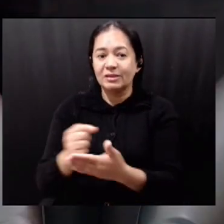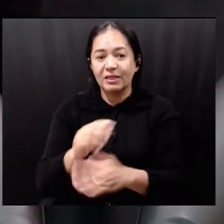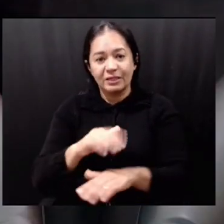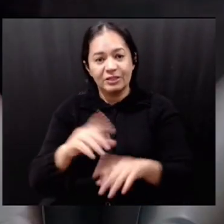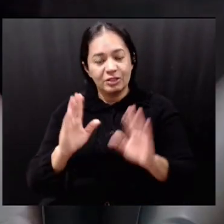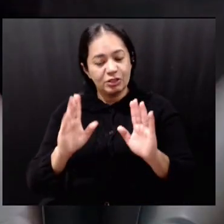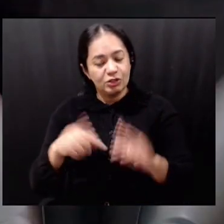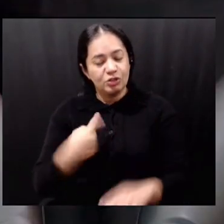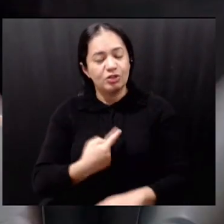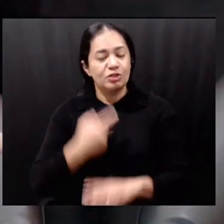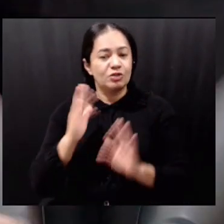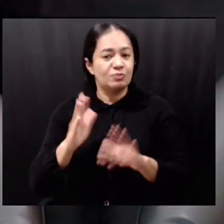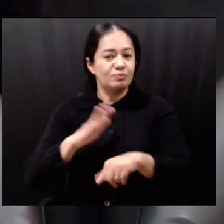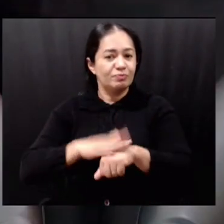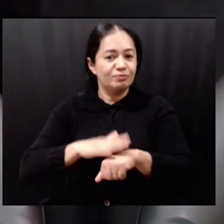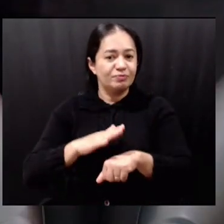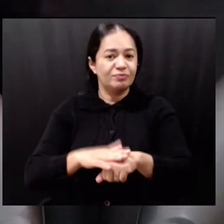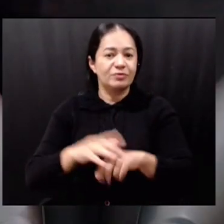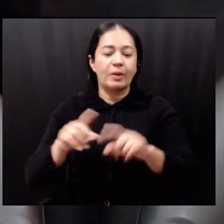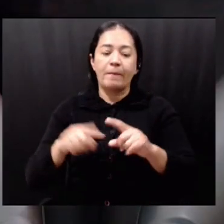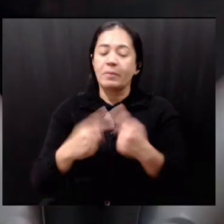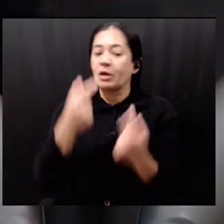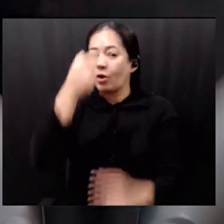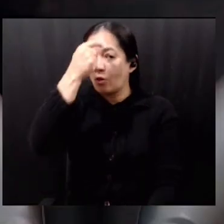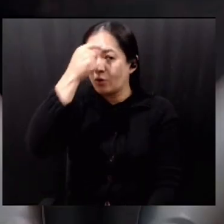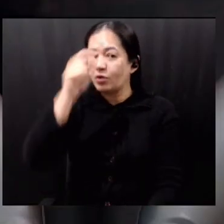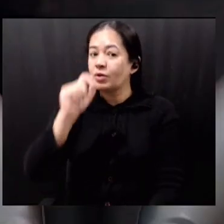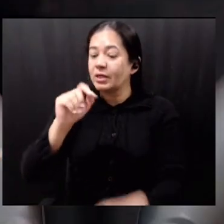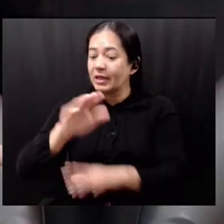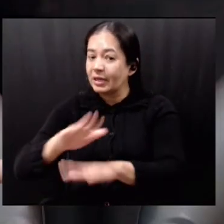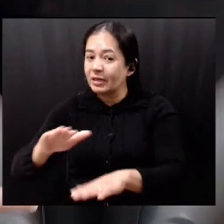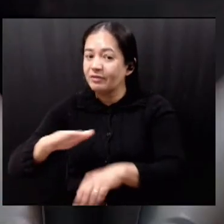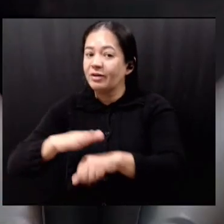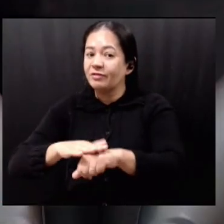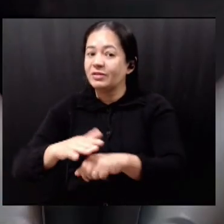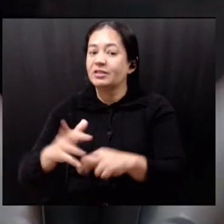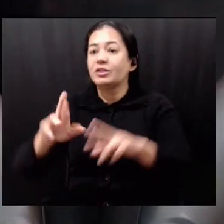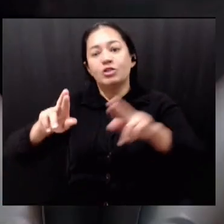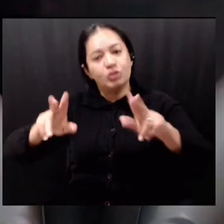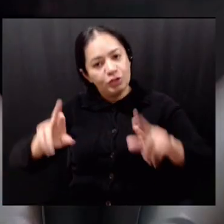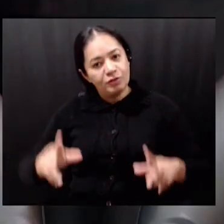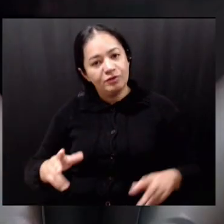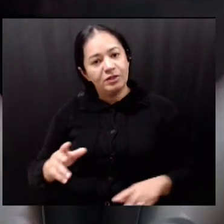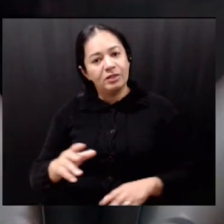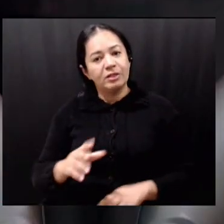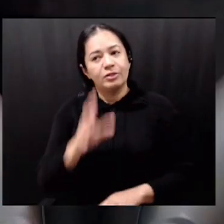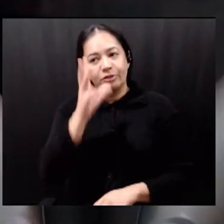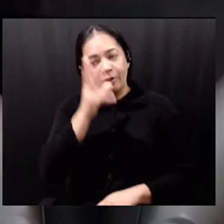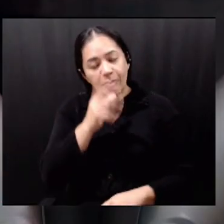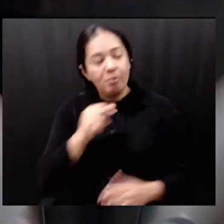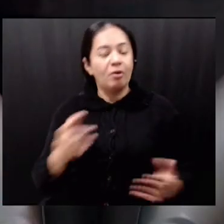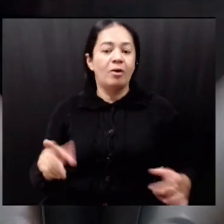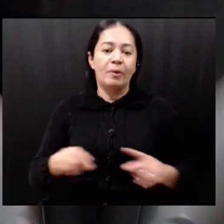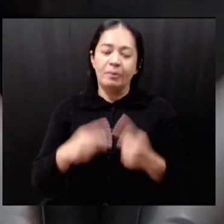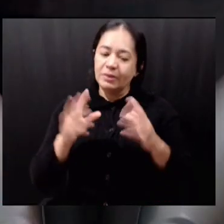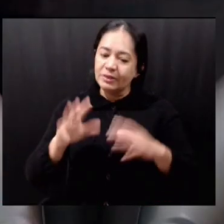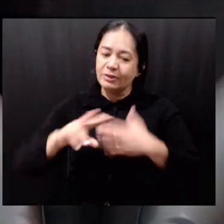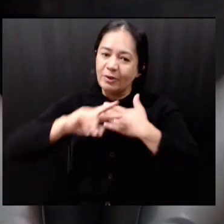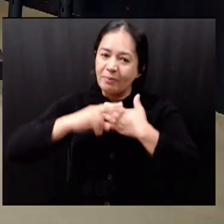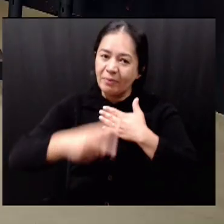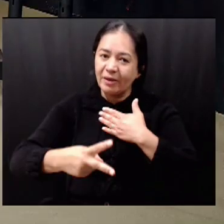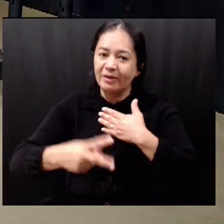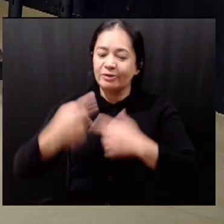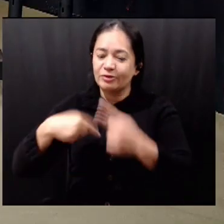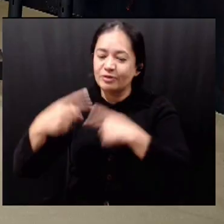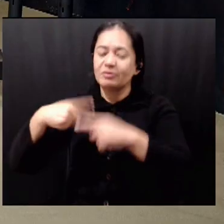Tendo consciência de que é uma criança que ela vai fazer de um jeito diferente, numa velocidade diferente, mas isso impacta no desenvolvimento dela. Criar uma